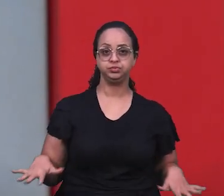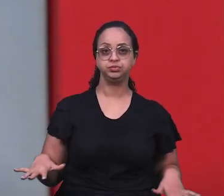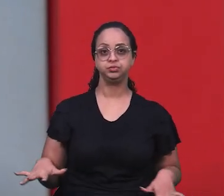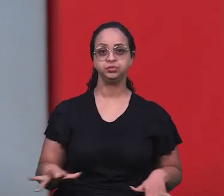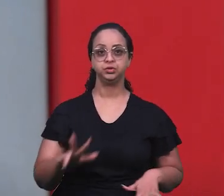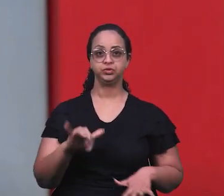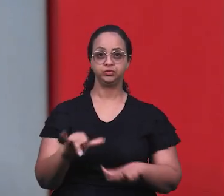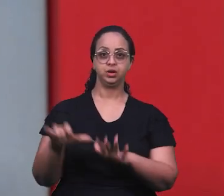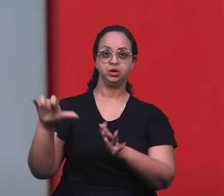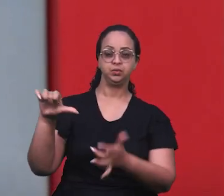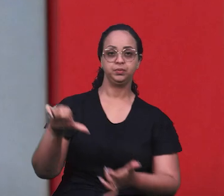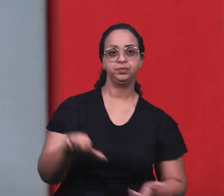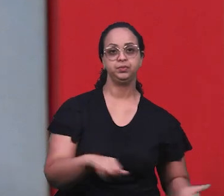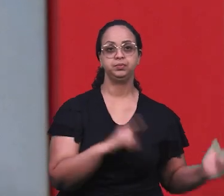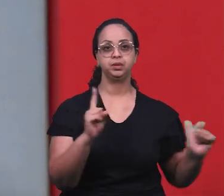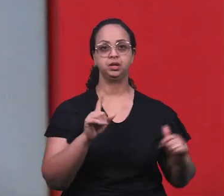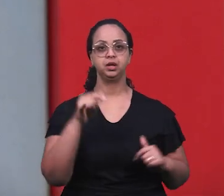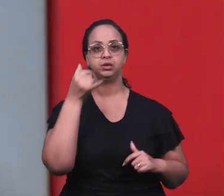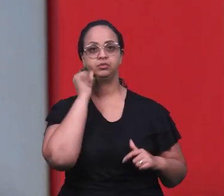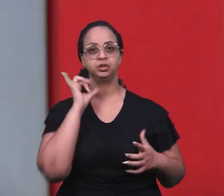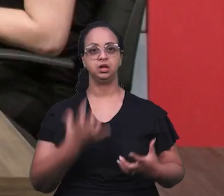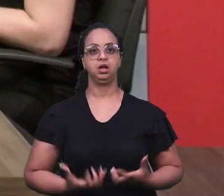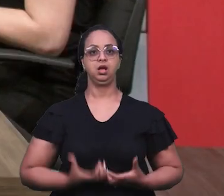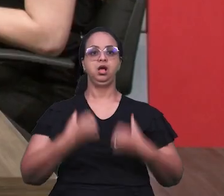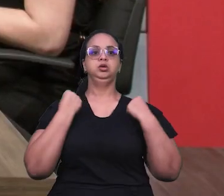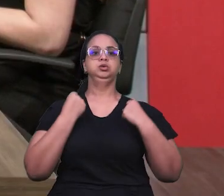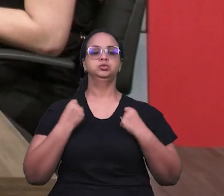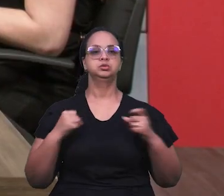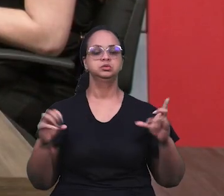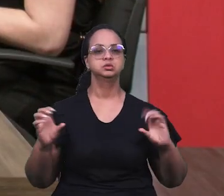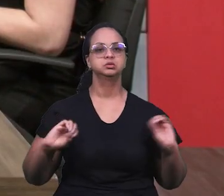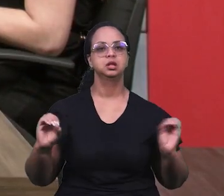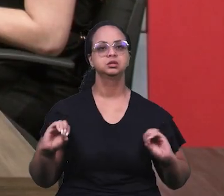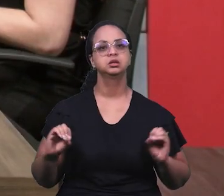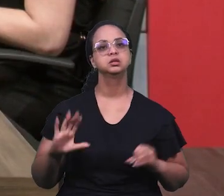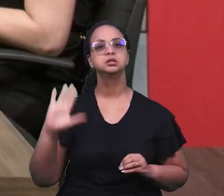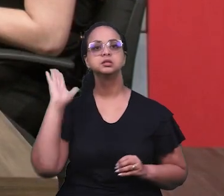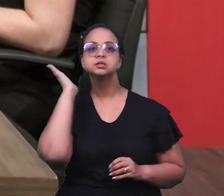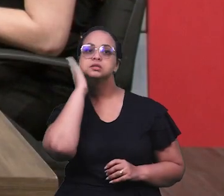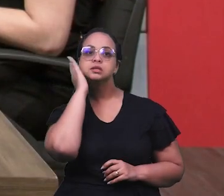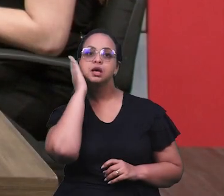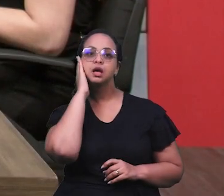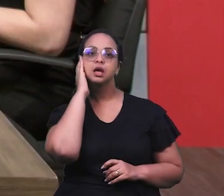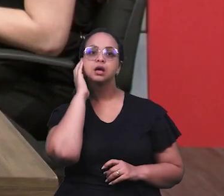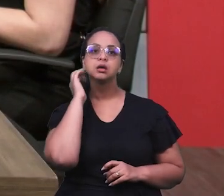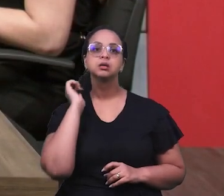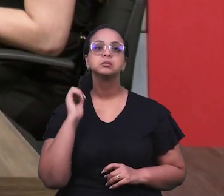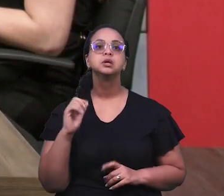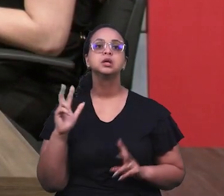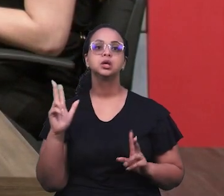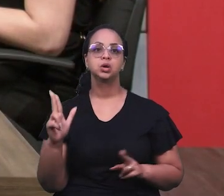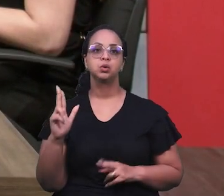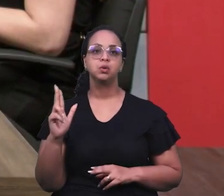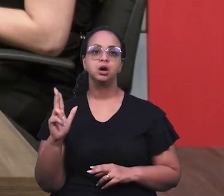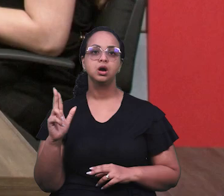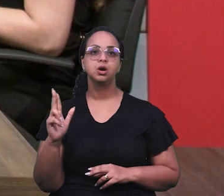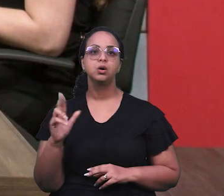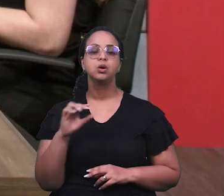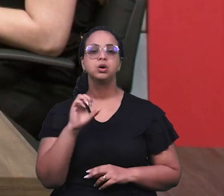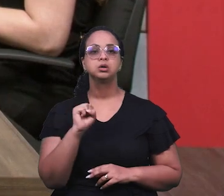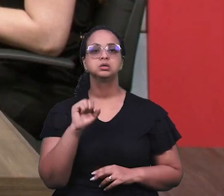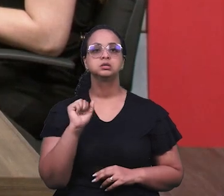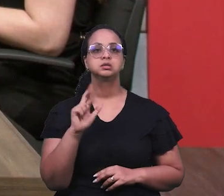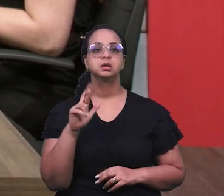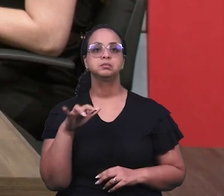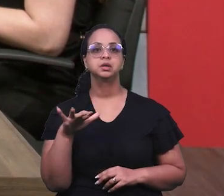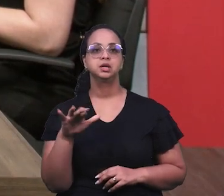ser imergido, para ele não se assustar, né? Sim, exatamente. É muito importante que ele já saiba, até nessa situação de Sabrina, que é um excelente